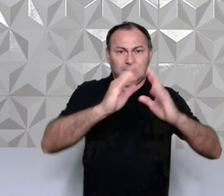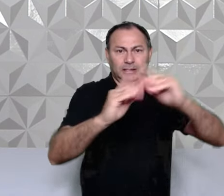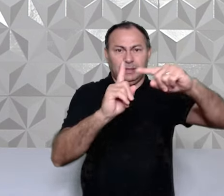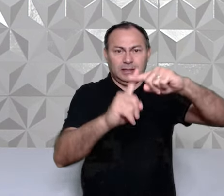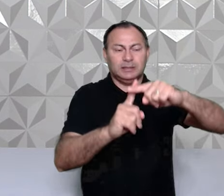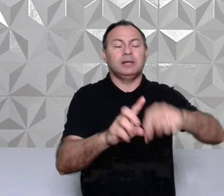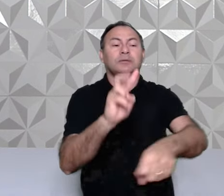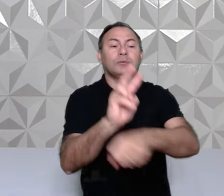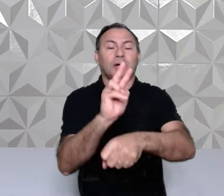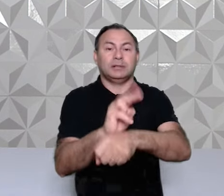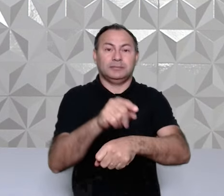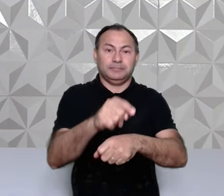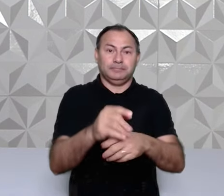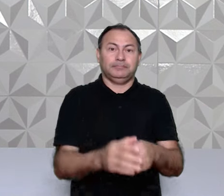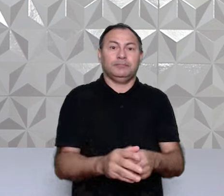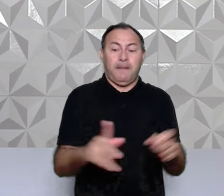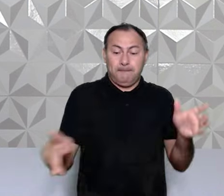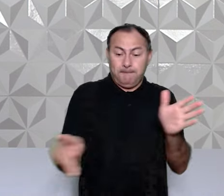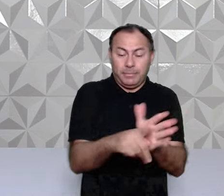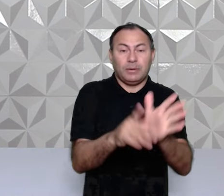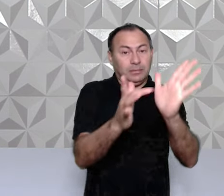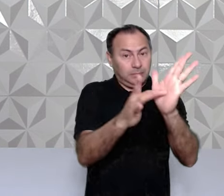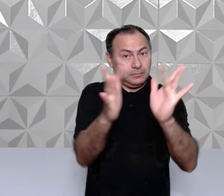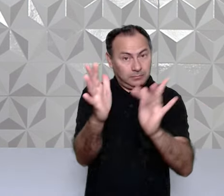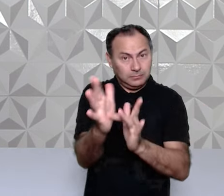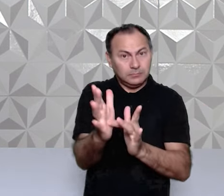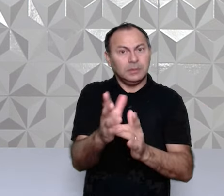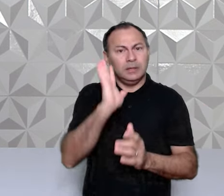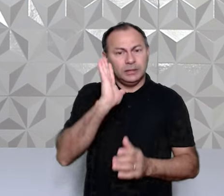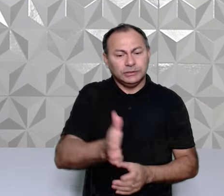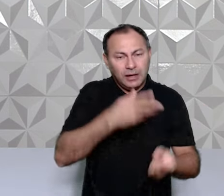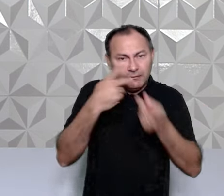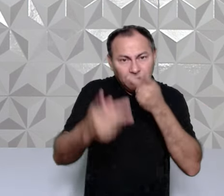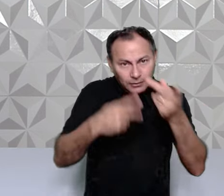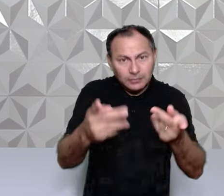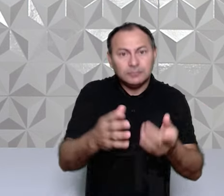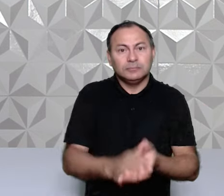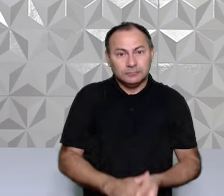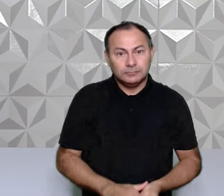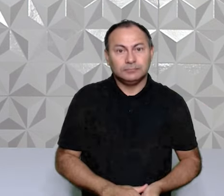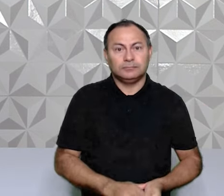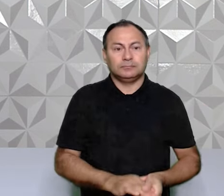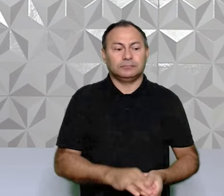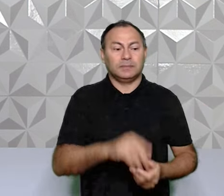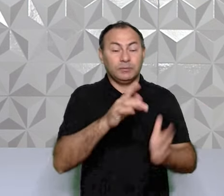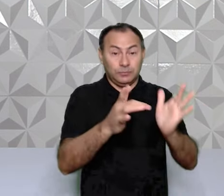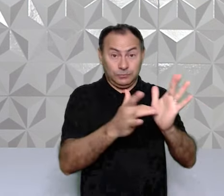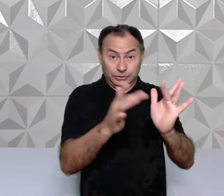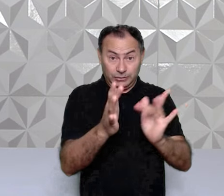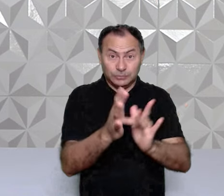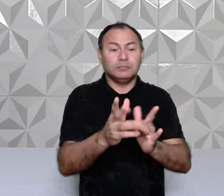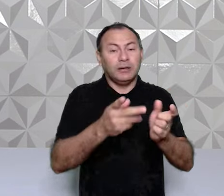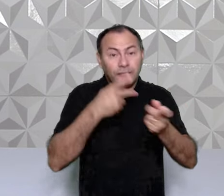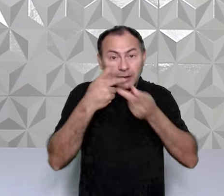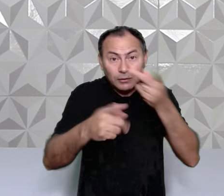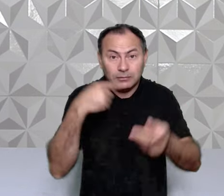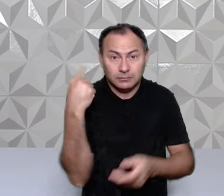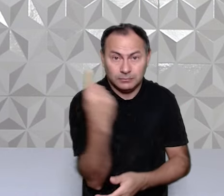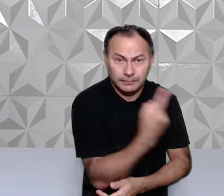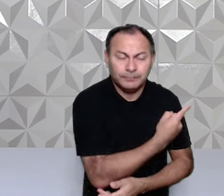ali guardados, né? E o próprio Jesus, como eu já falei para vocês, ele